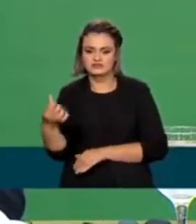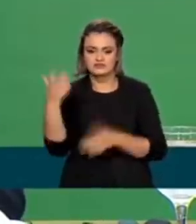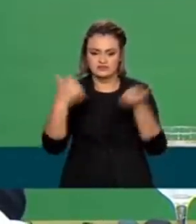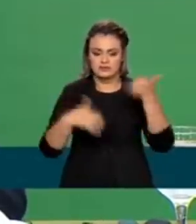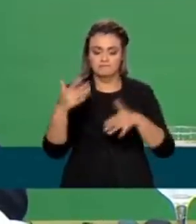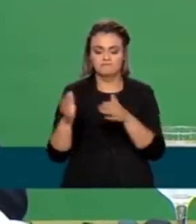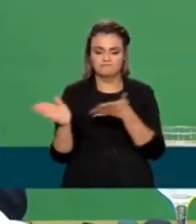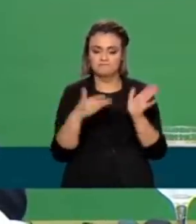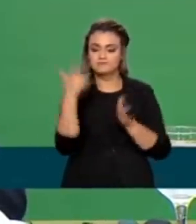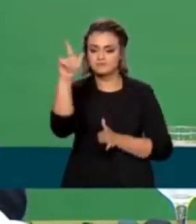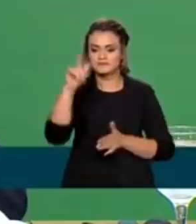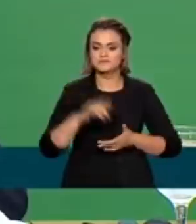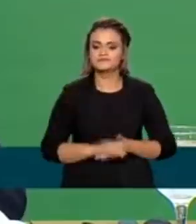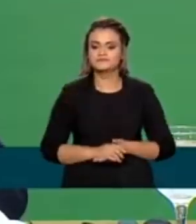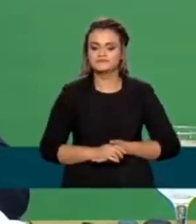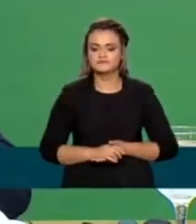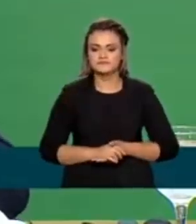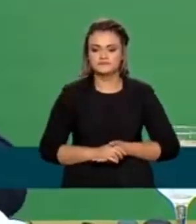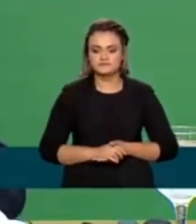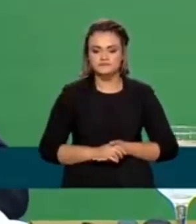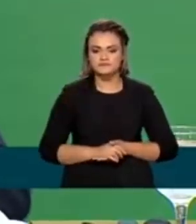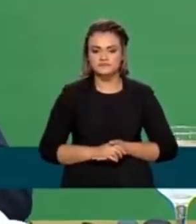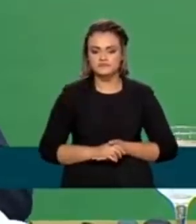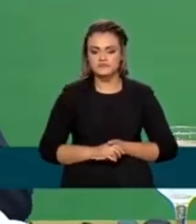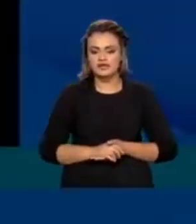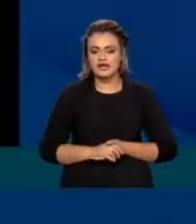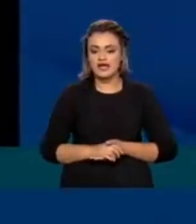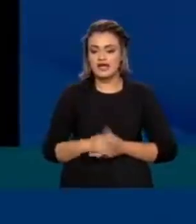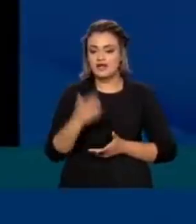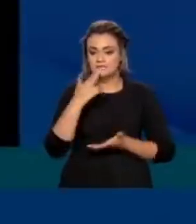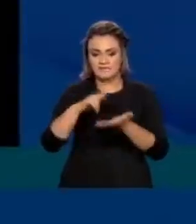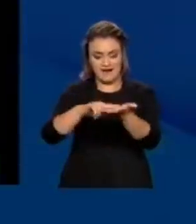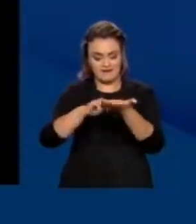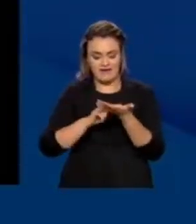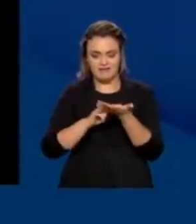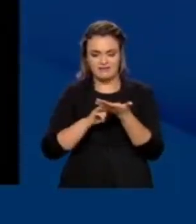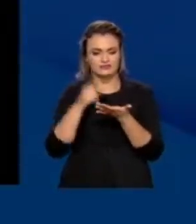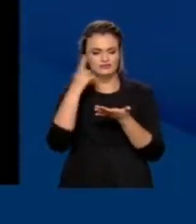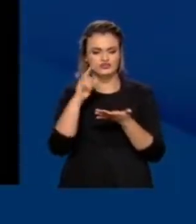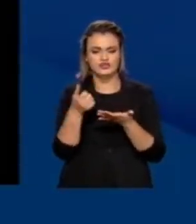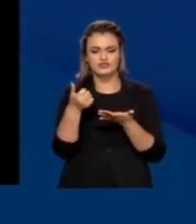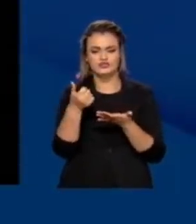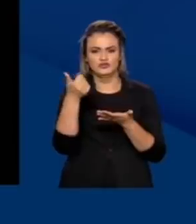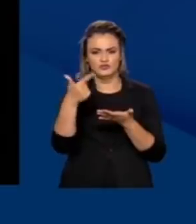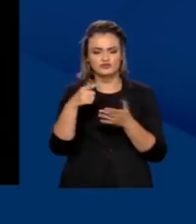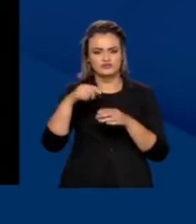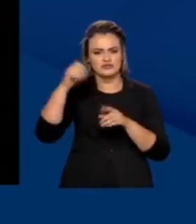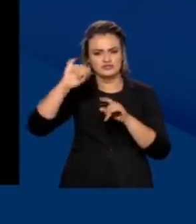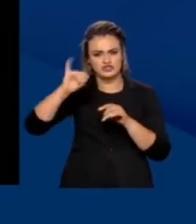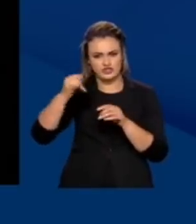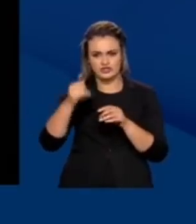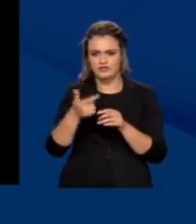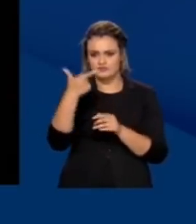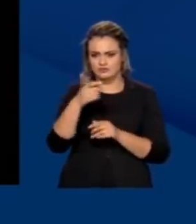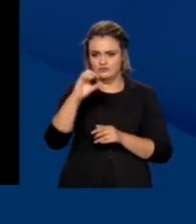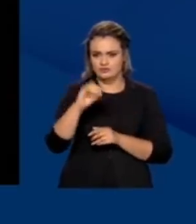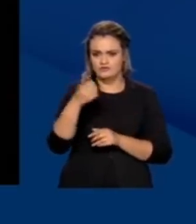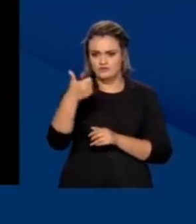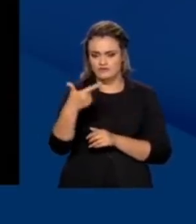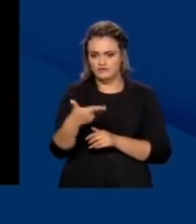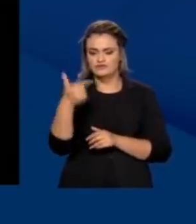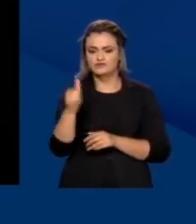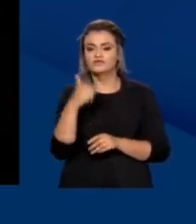Próximo slide, por favor. Nós recebemos uma carta do fabricante datada de 12 de janeiro de 2021,